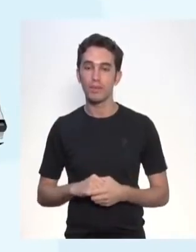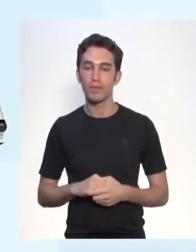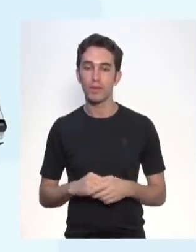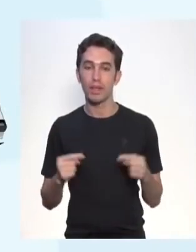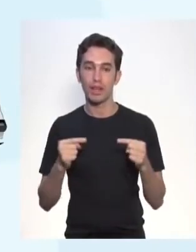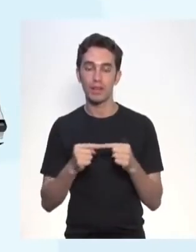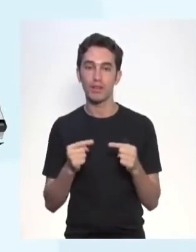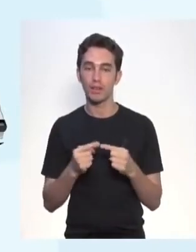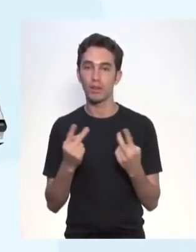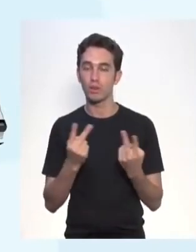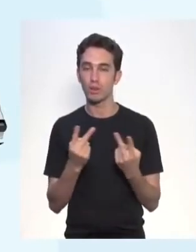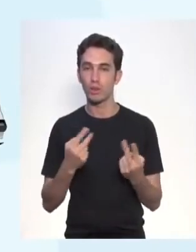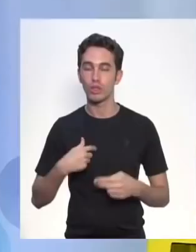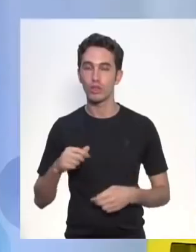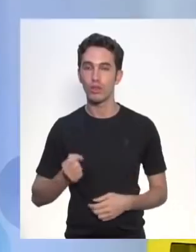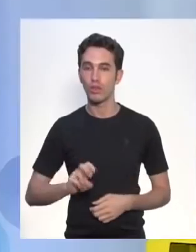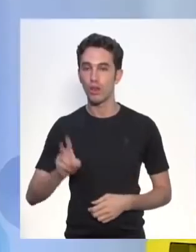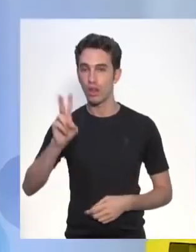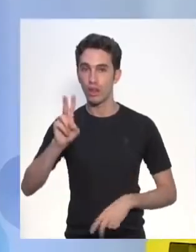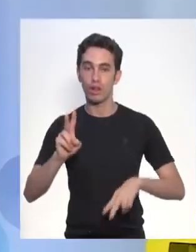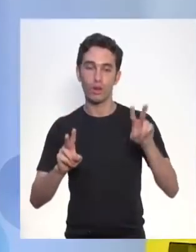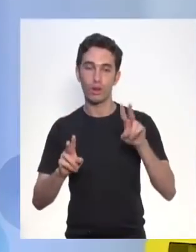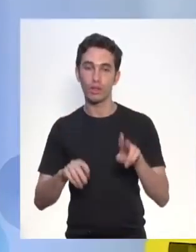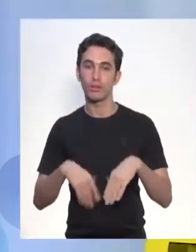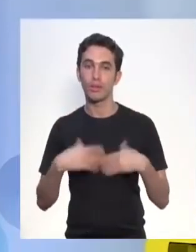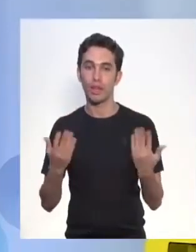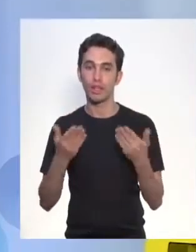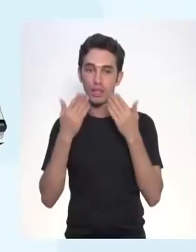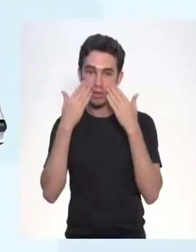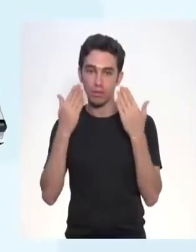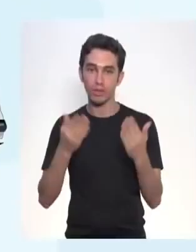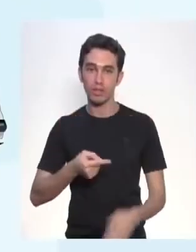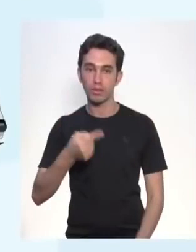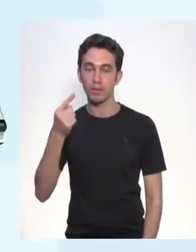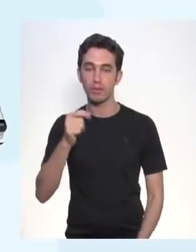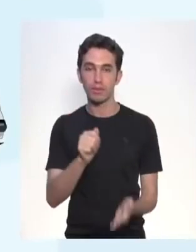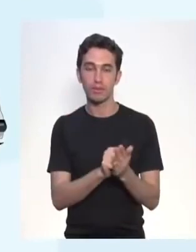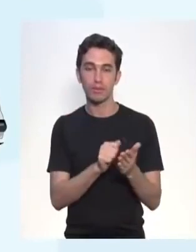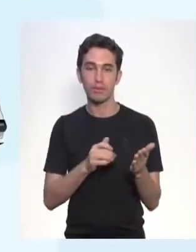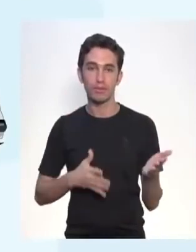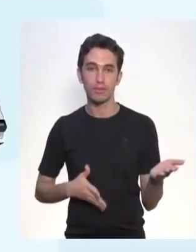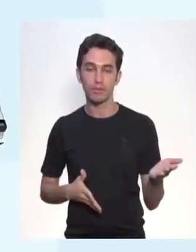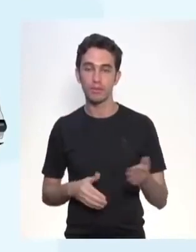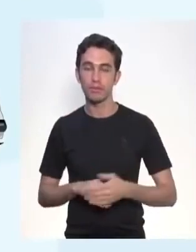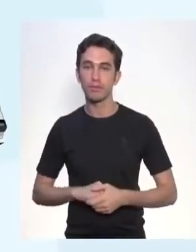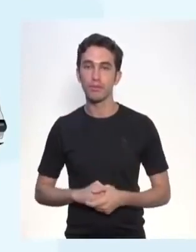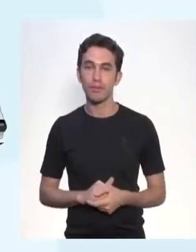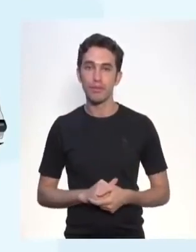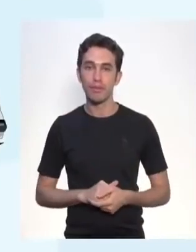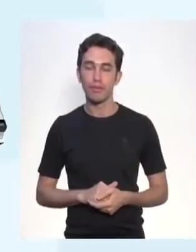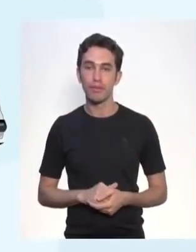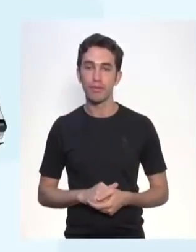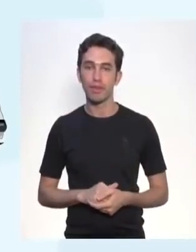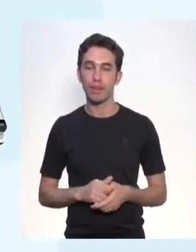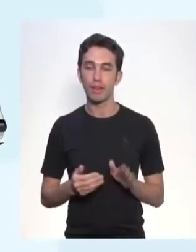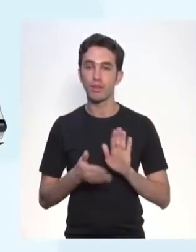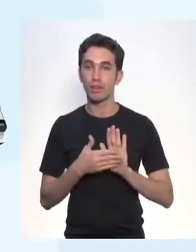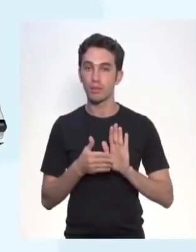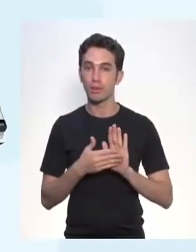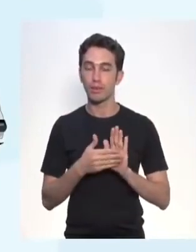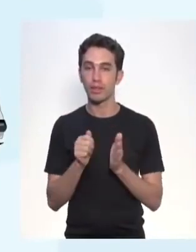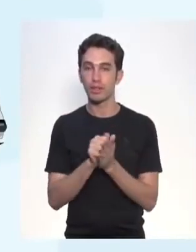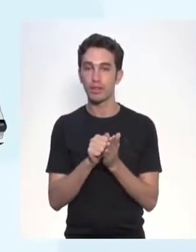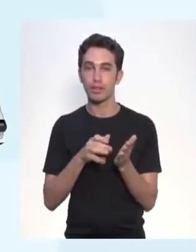falar bastante na aula de hoje sobre isso. E já aparece aí a primeira atividade, Tony, tá? A gente vai propor a atividade e vamos fazer